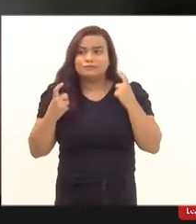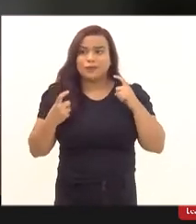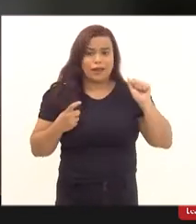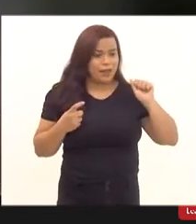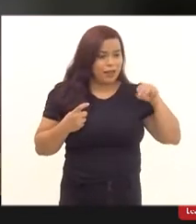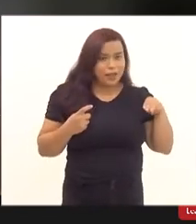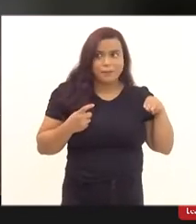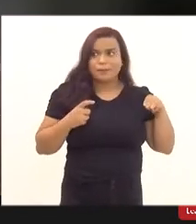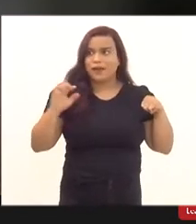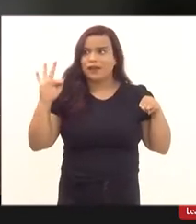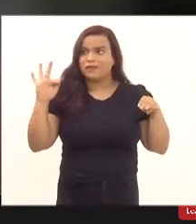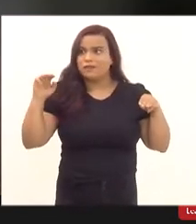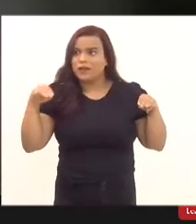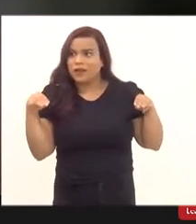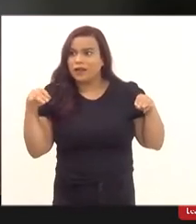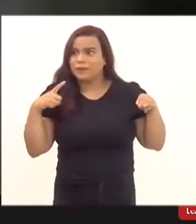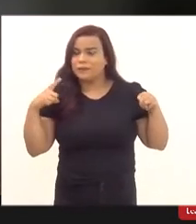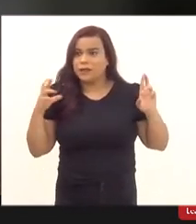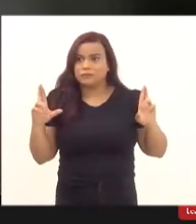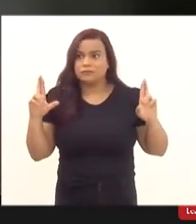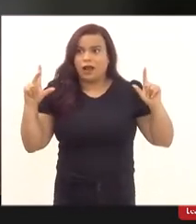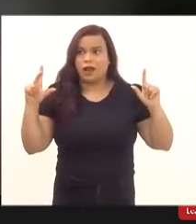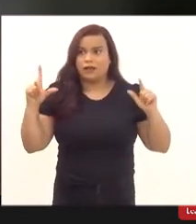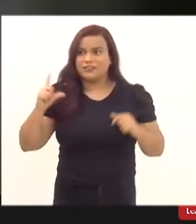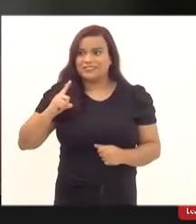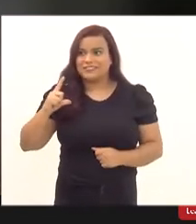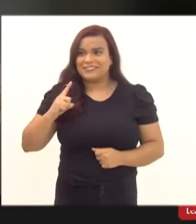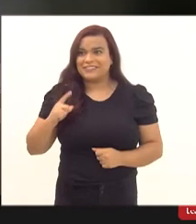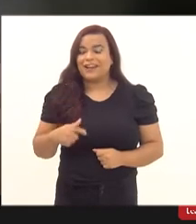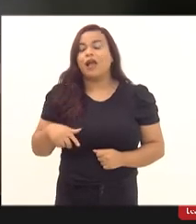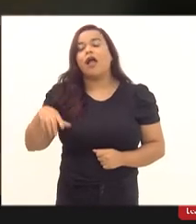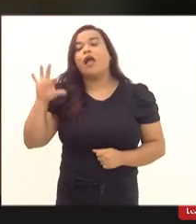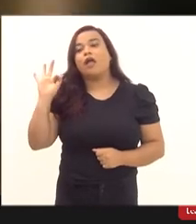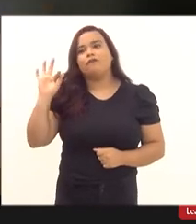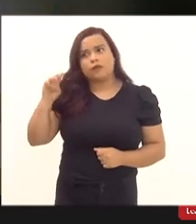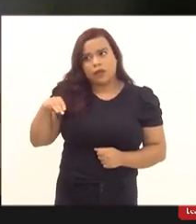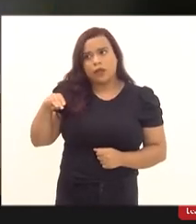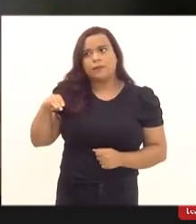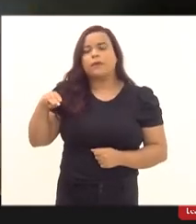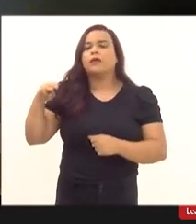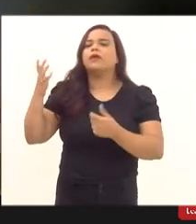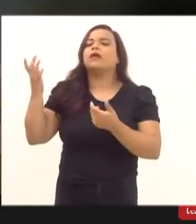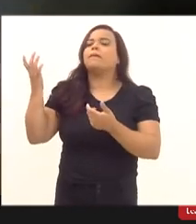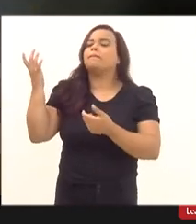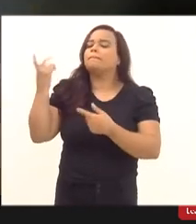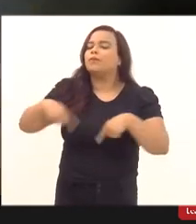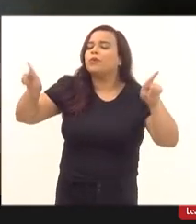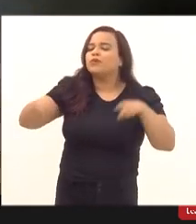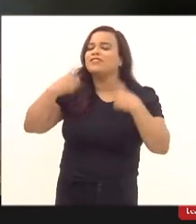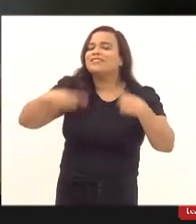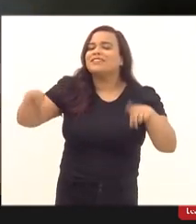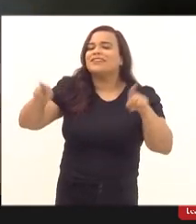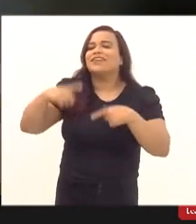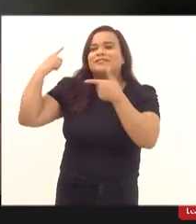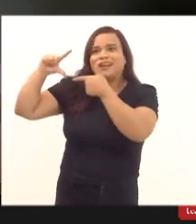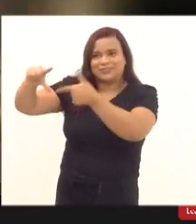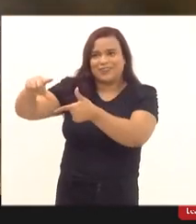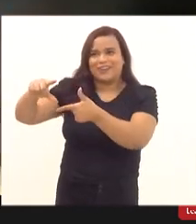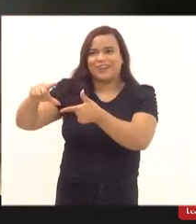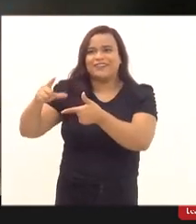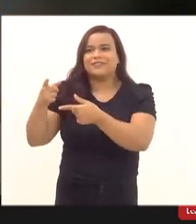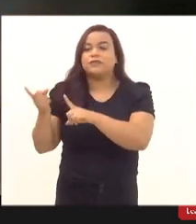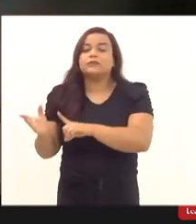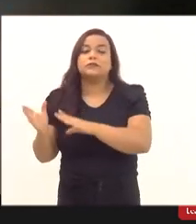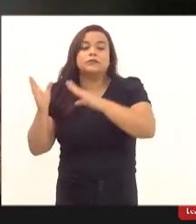FM que eram coisas diversas a rádio FM tratava de música clássica e a rádio aí levava